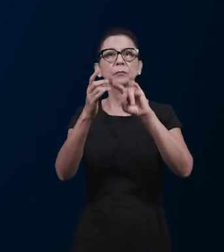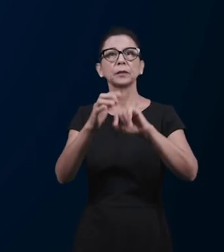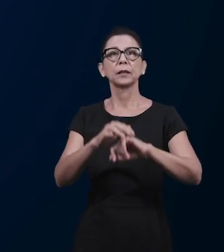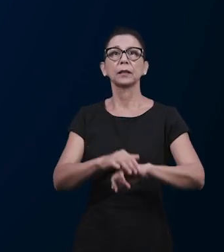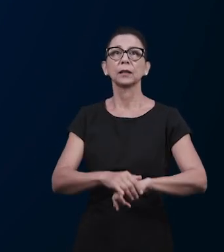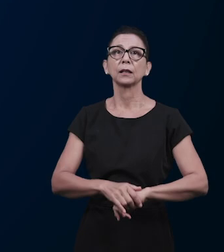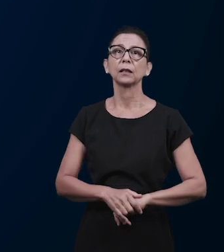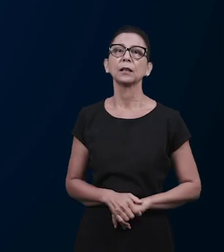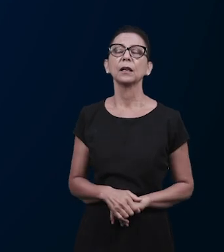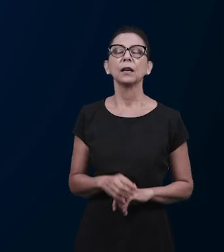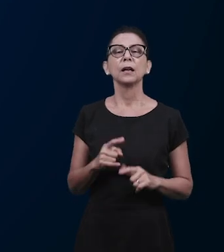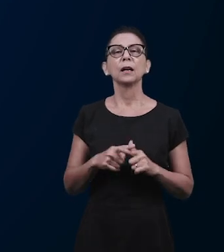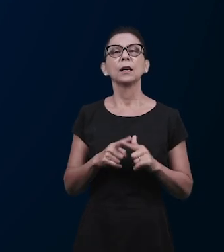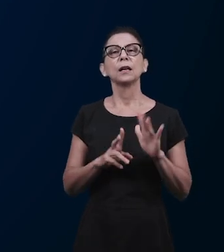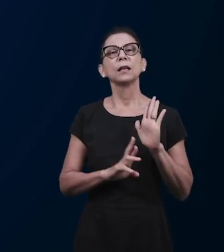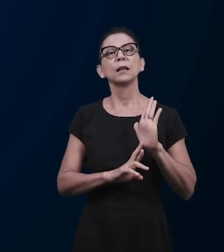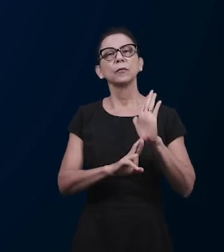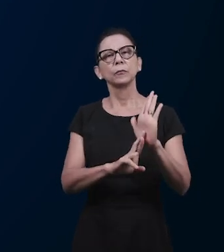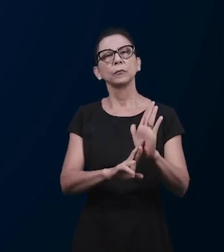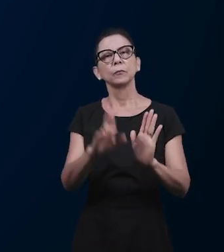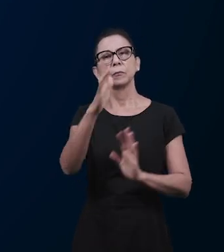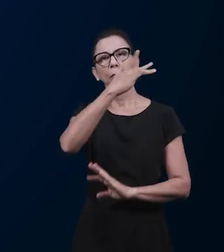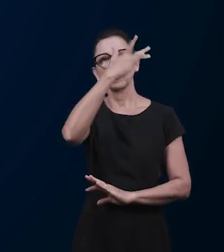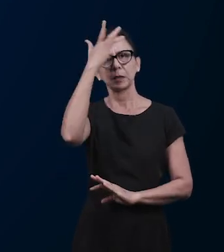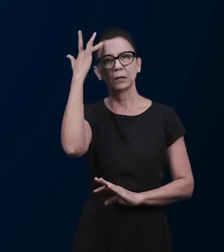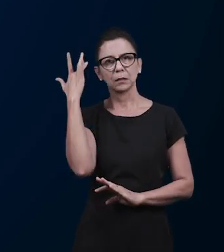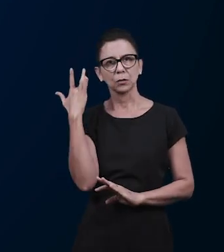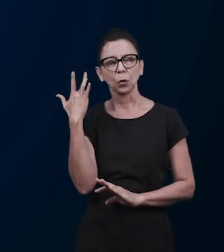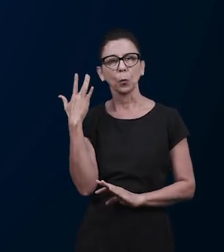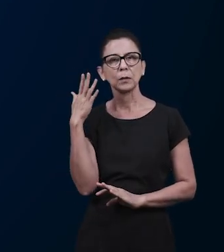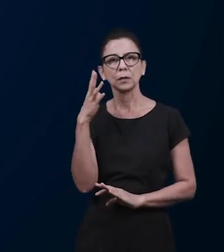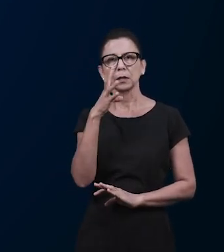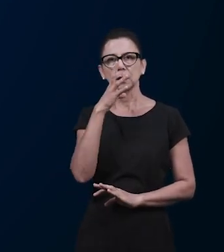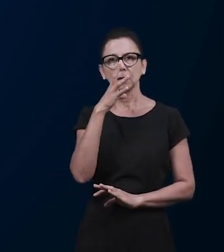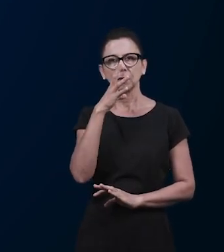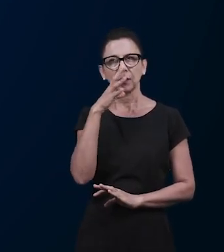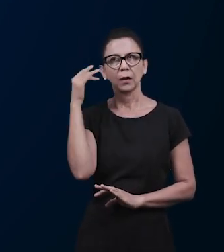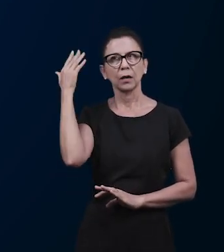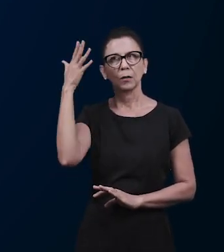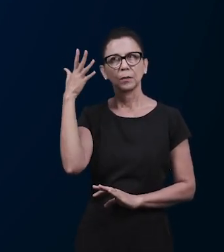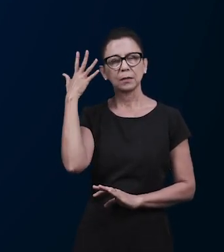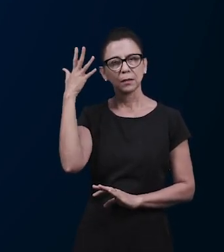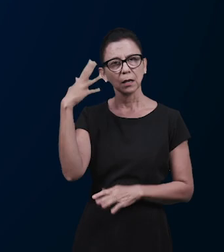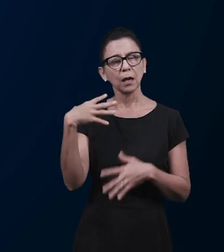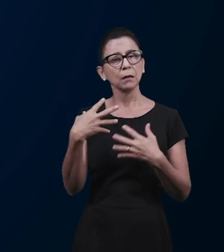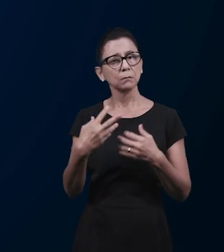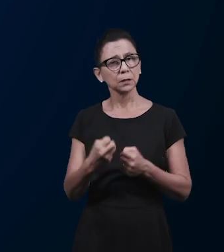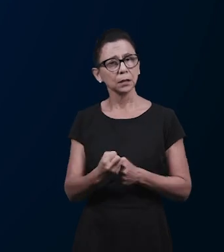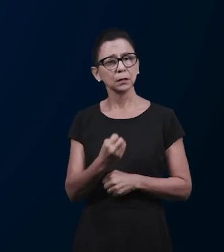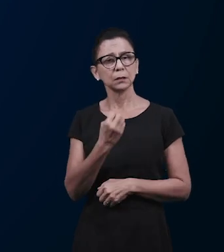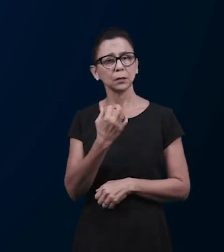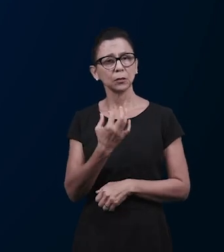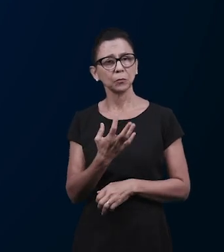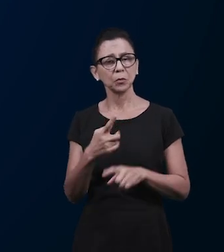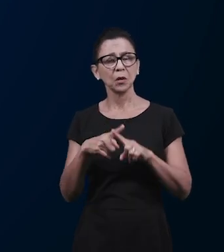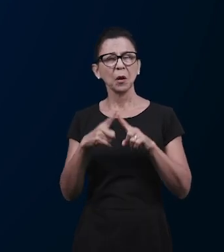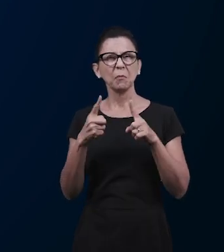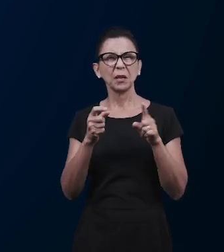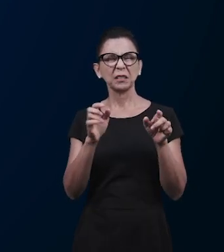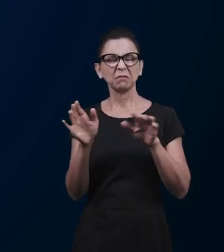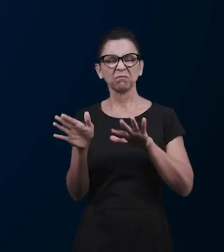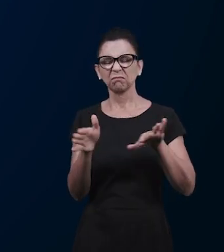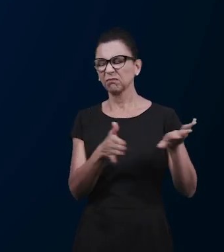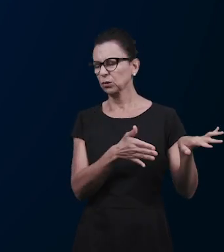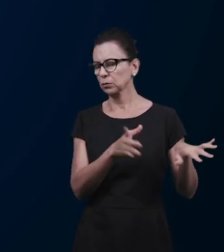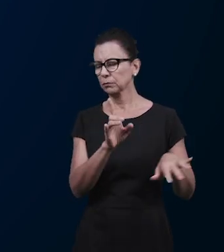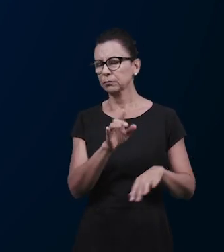que essa situação representa aqueles que recebem a palavra, ouvem a palavra, mas eles a deixam de